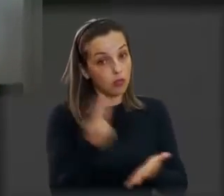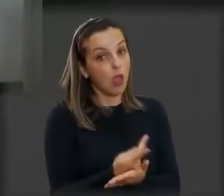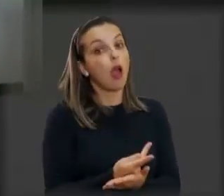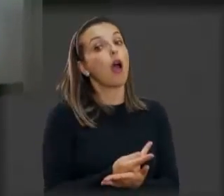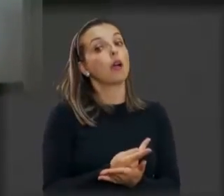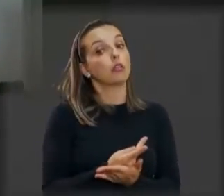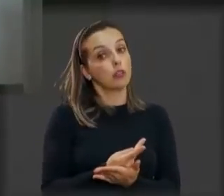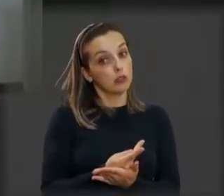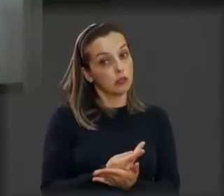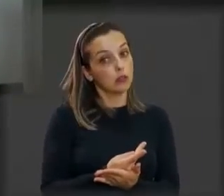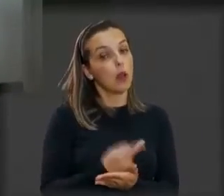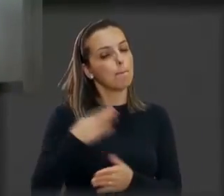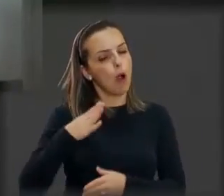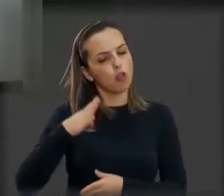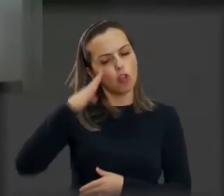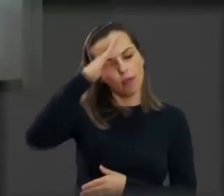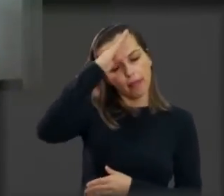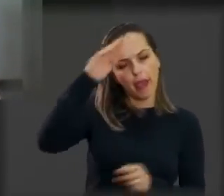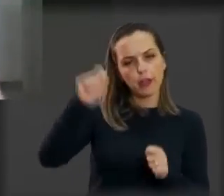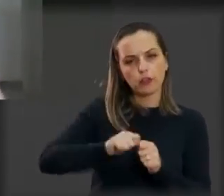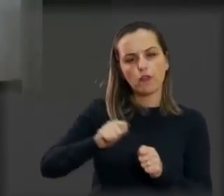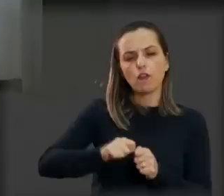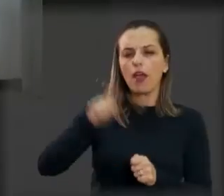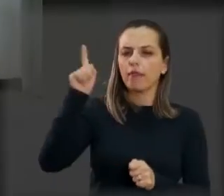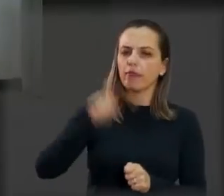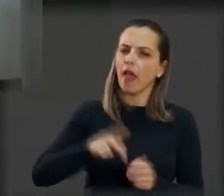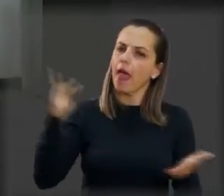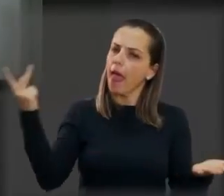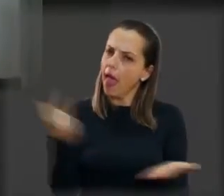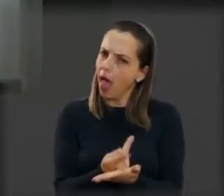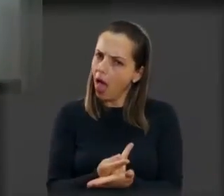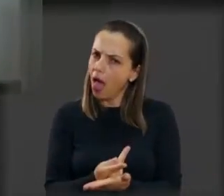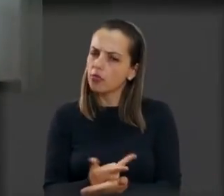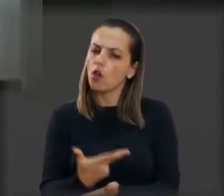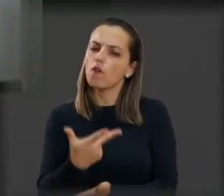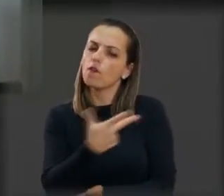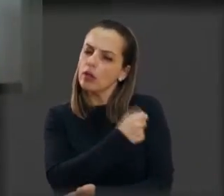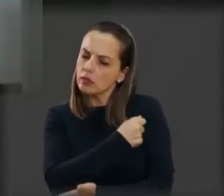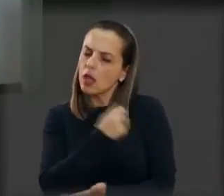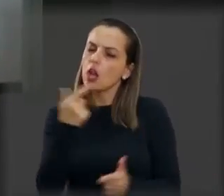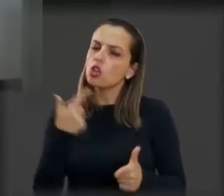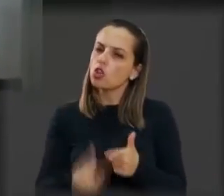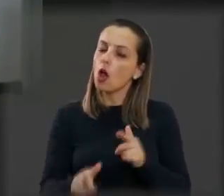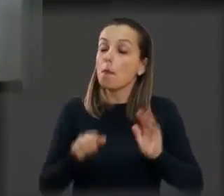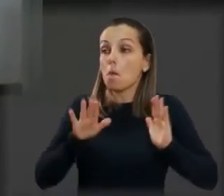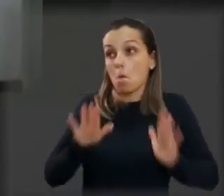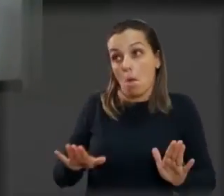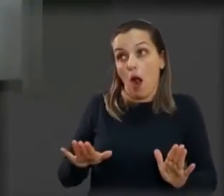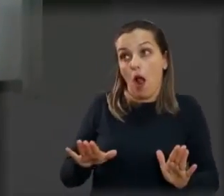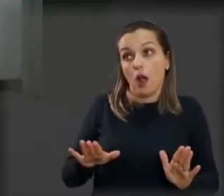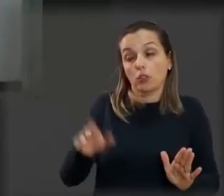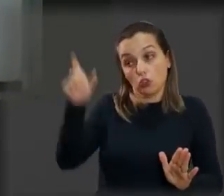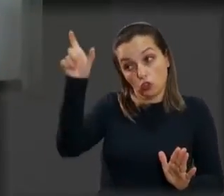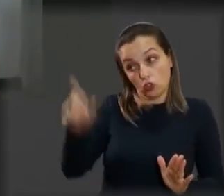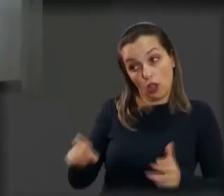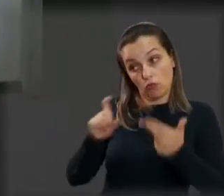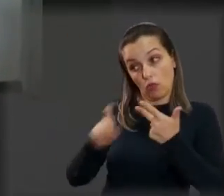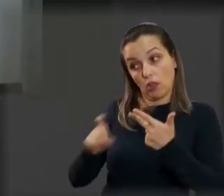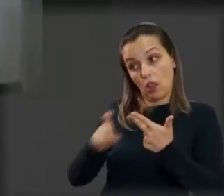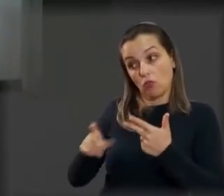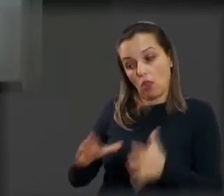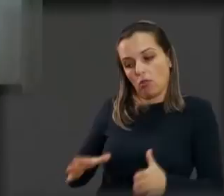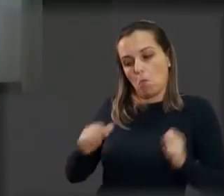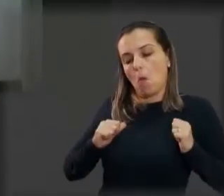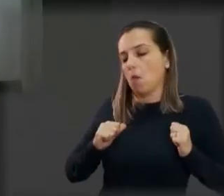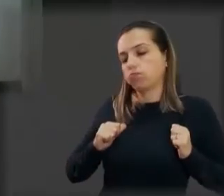fala muito. O que Bolsonaro fez na questão da vacina é um absurdo, mas isso não isenta o municipal de